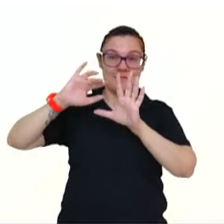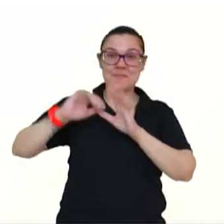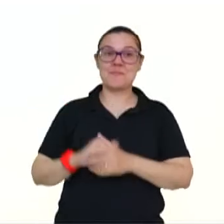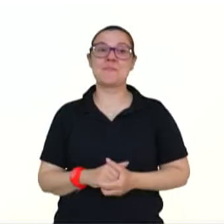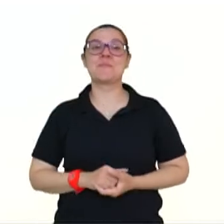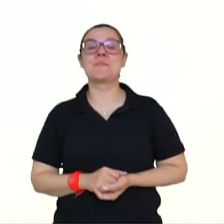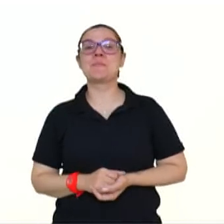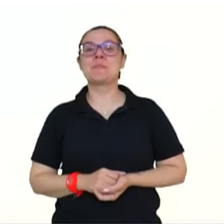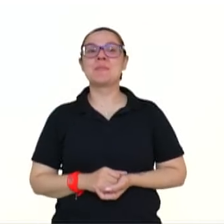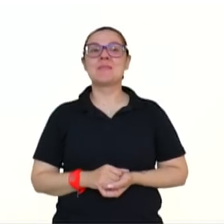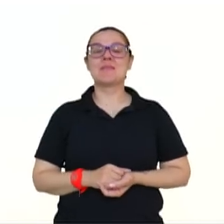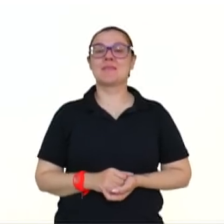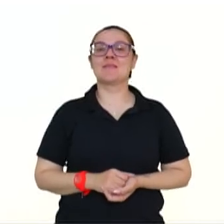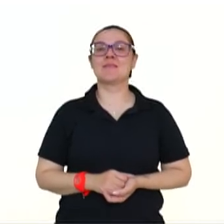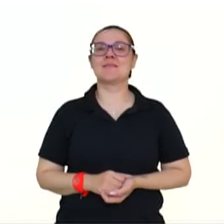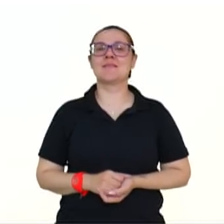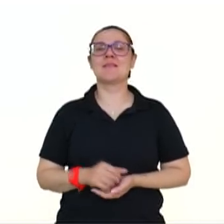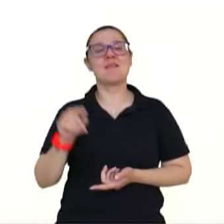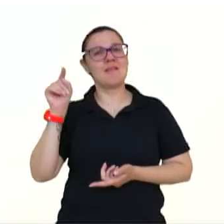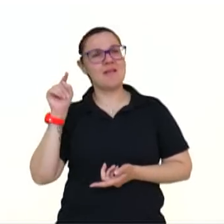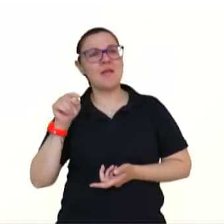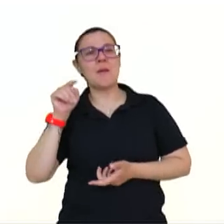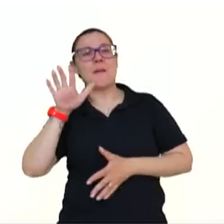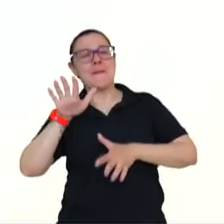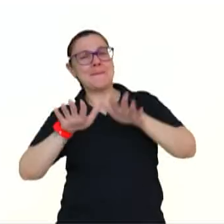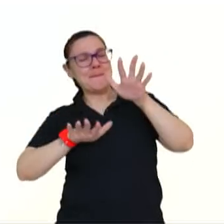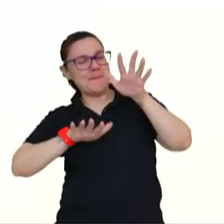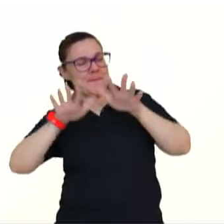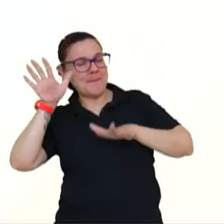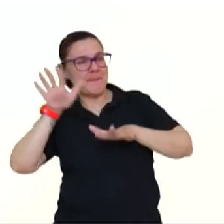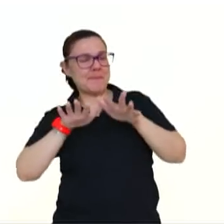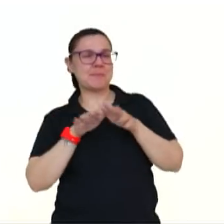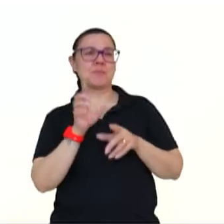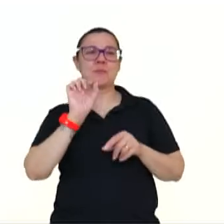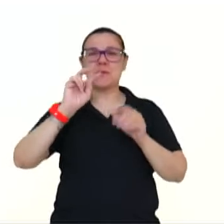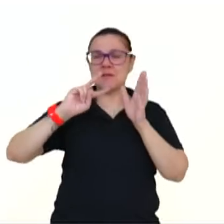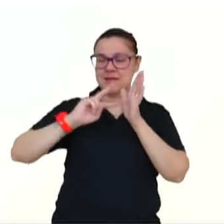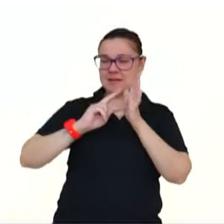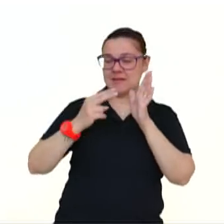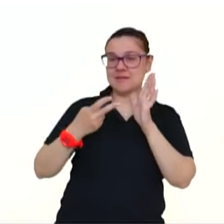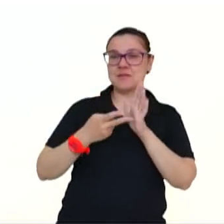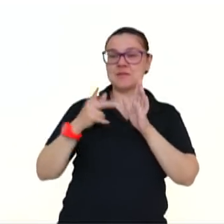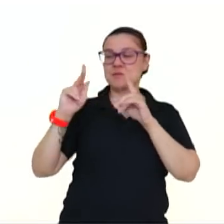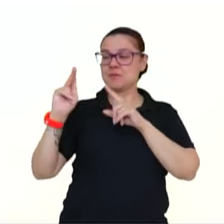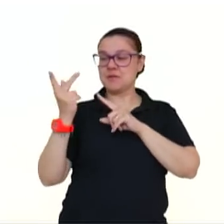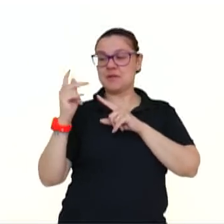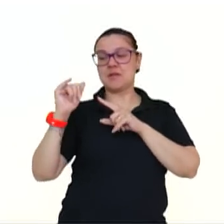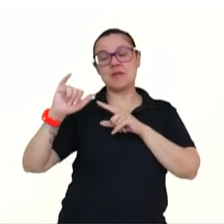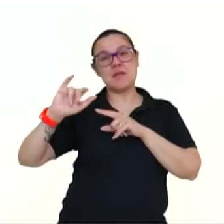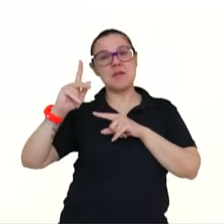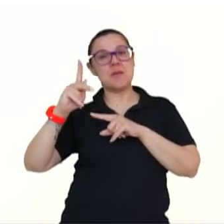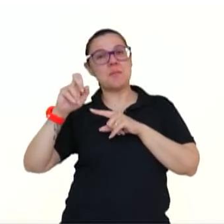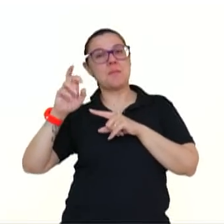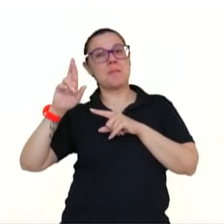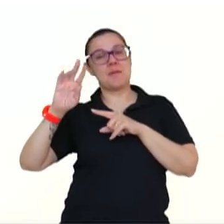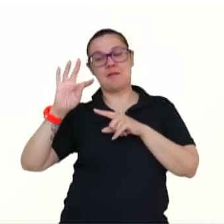aqui. E é mais ou menos isso, o hipertexto, o